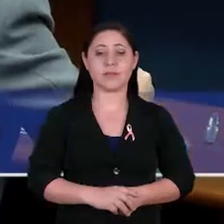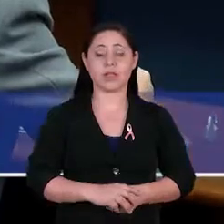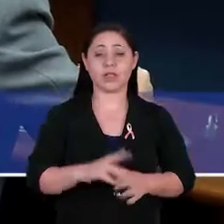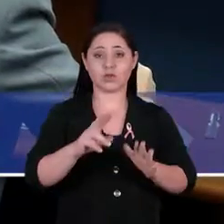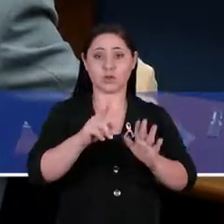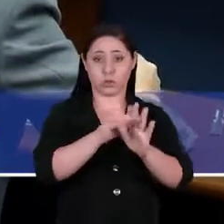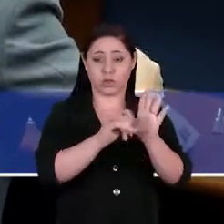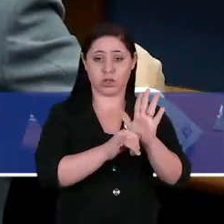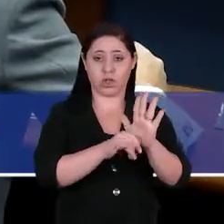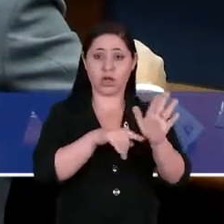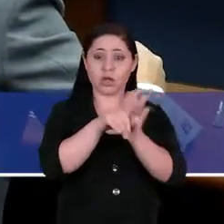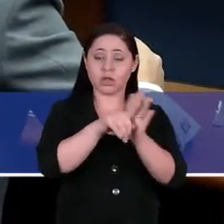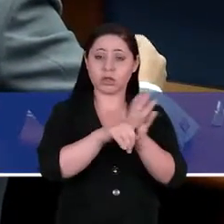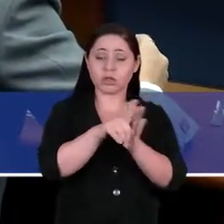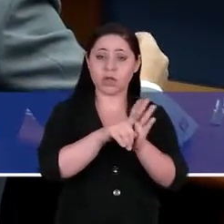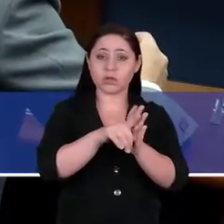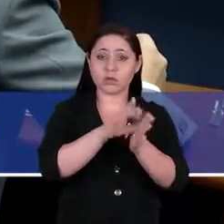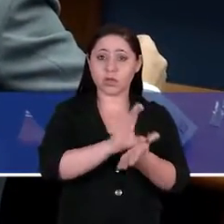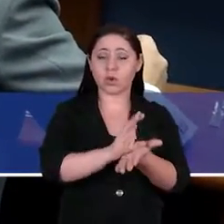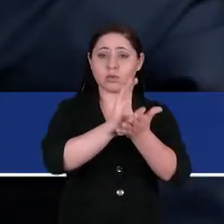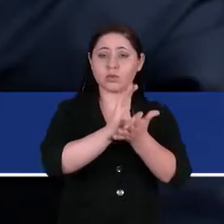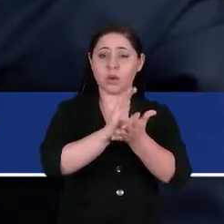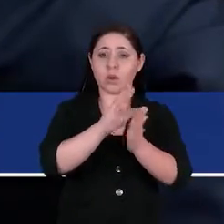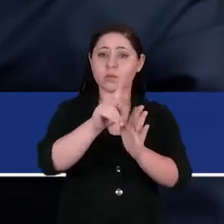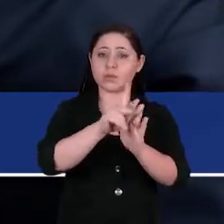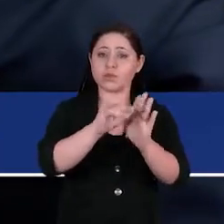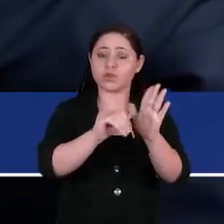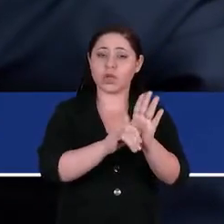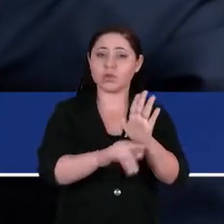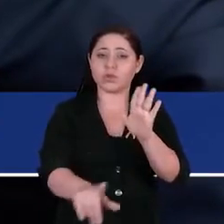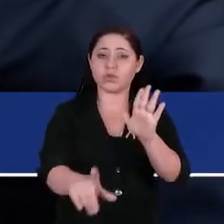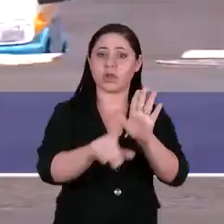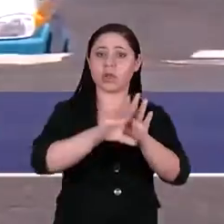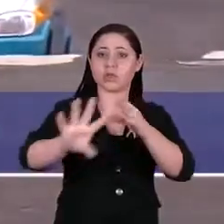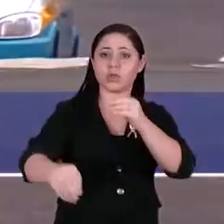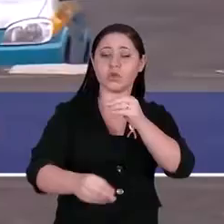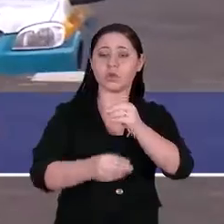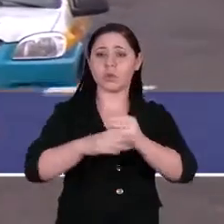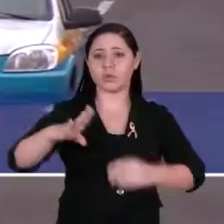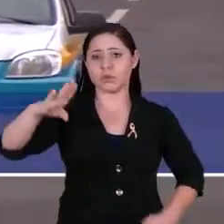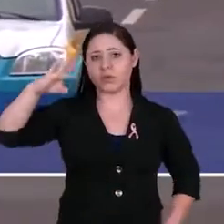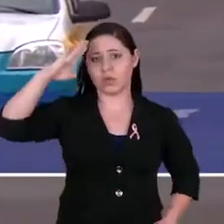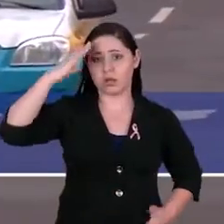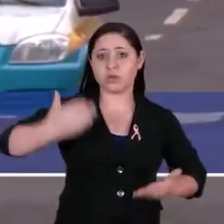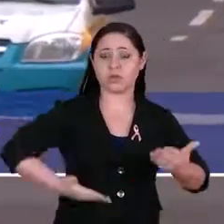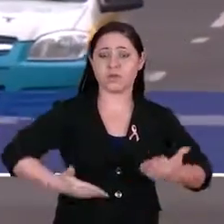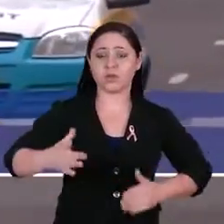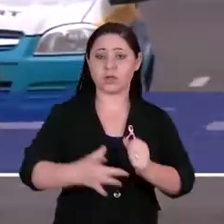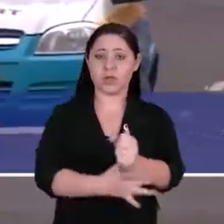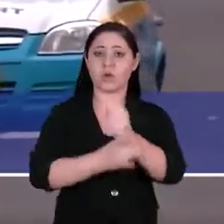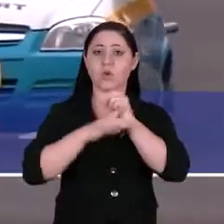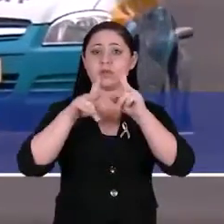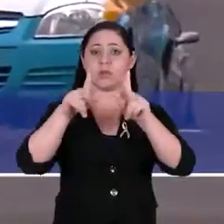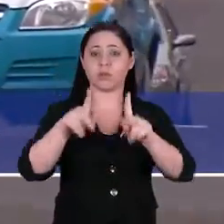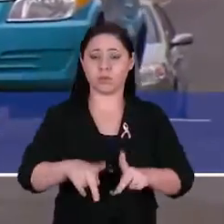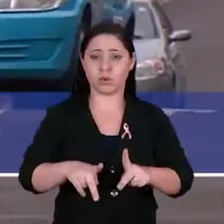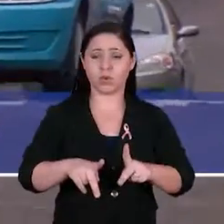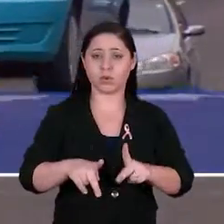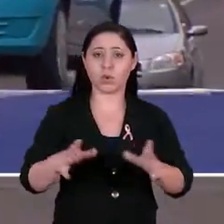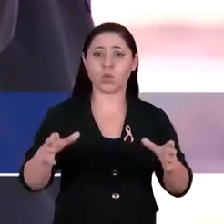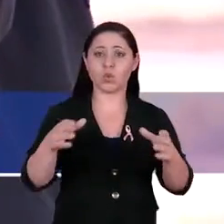entre as matérias analisadas pela comissão está o projeto de lei que inclui militares e servidores da segurança